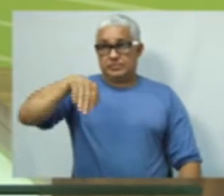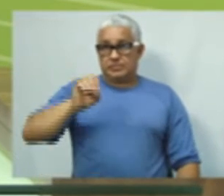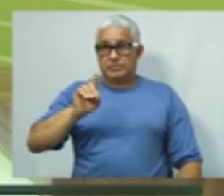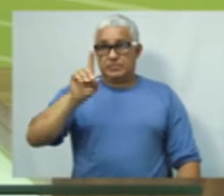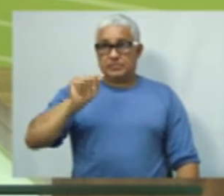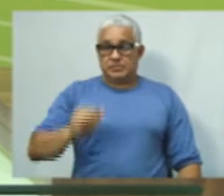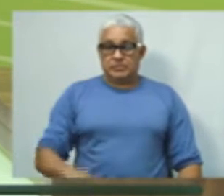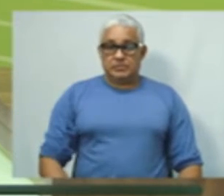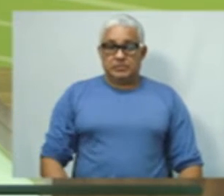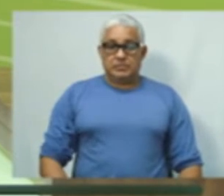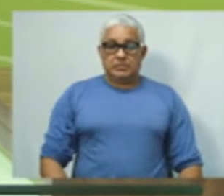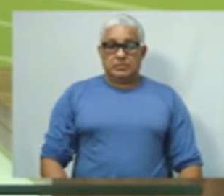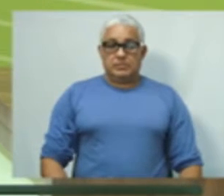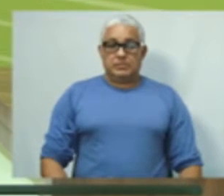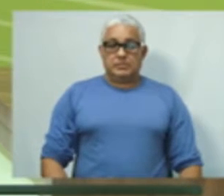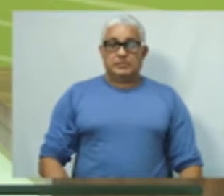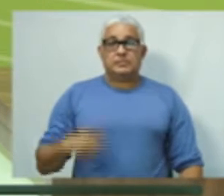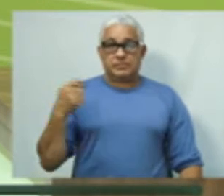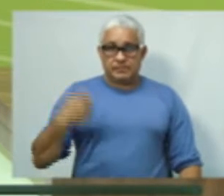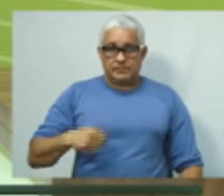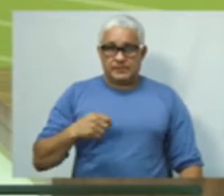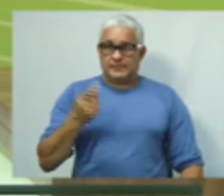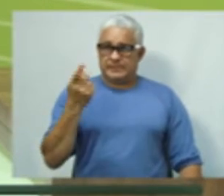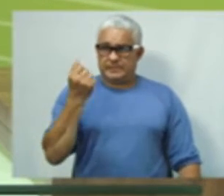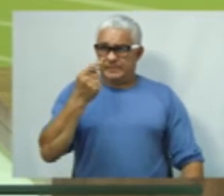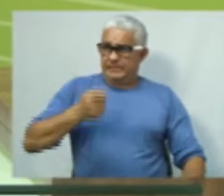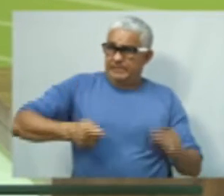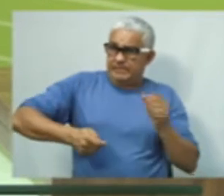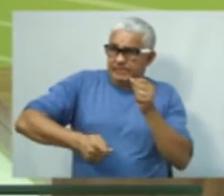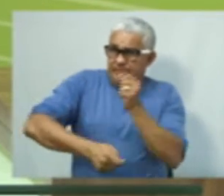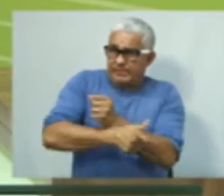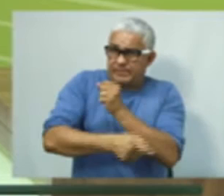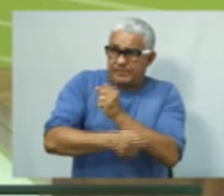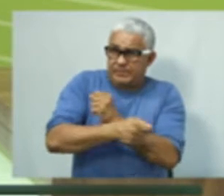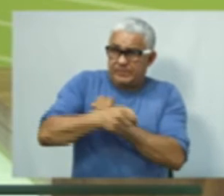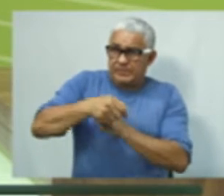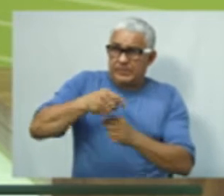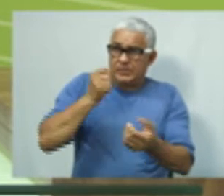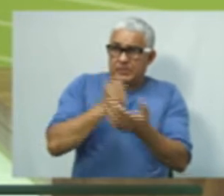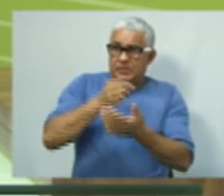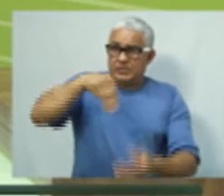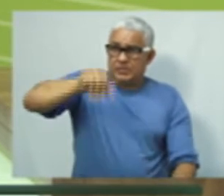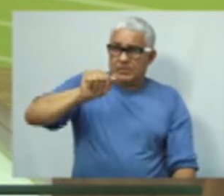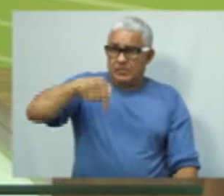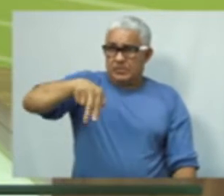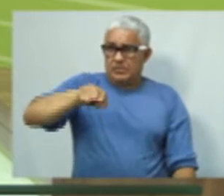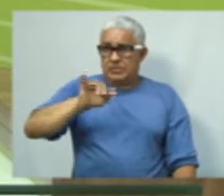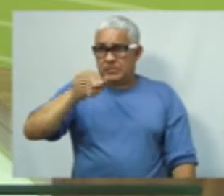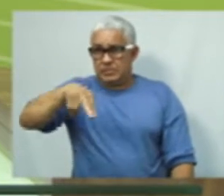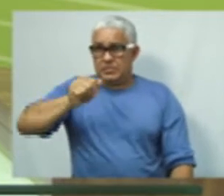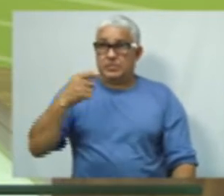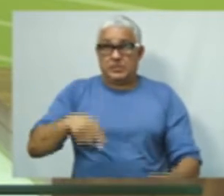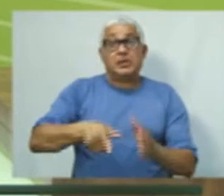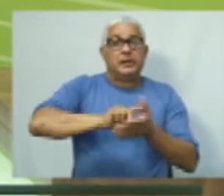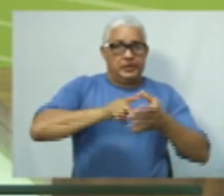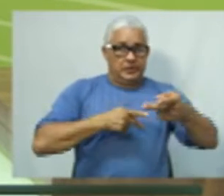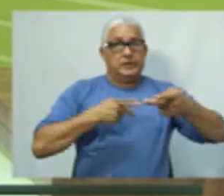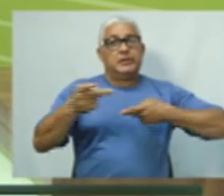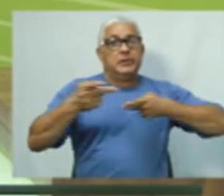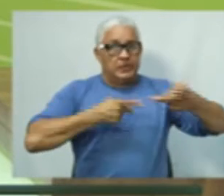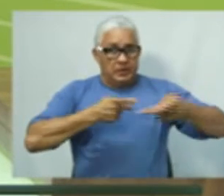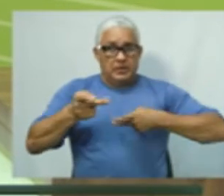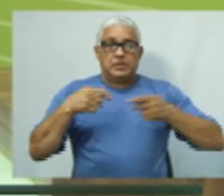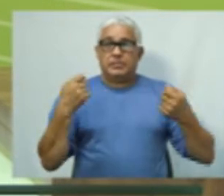demanda um alto grau de investimento, por exemplo, compra de máquinas, é necessário ser bem planejado, porque você vai imobilizar um